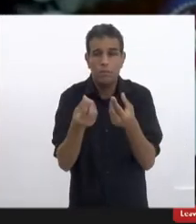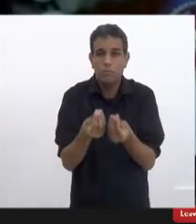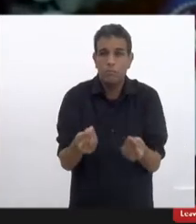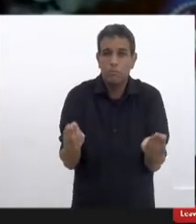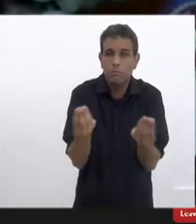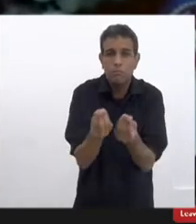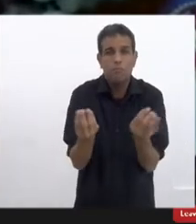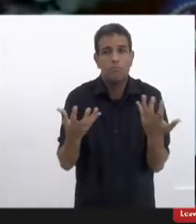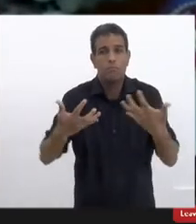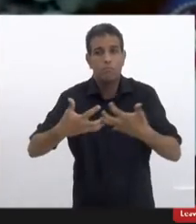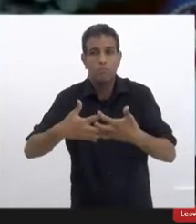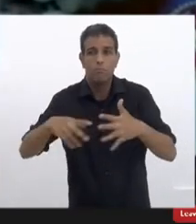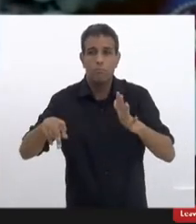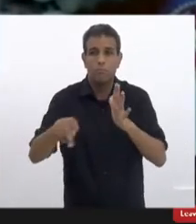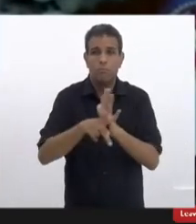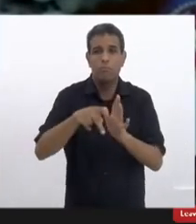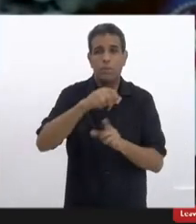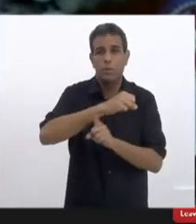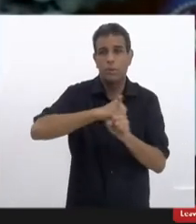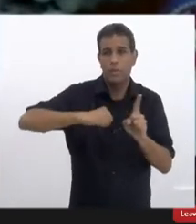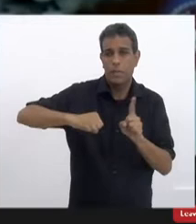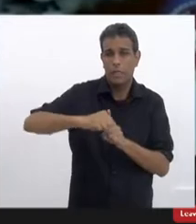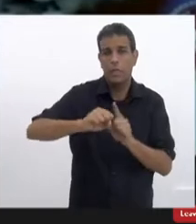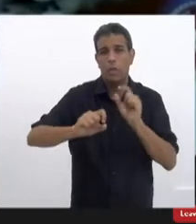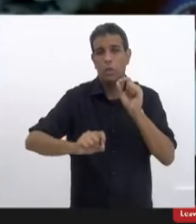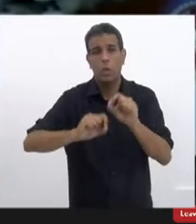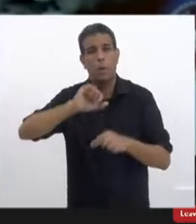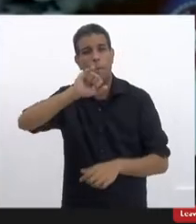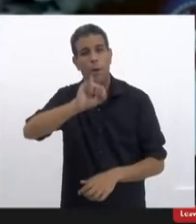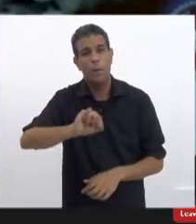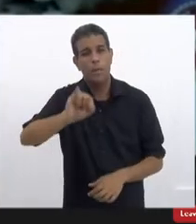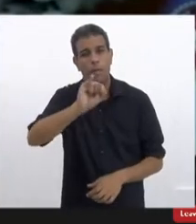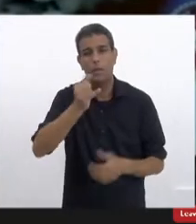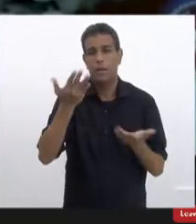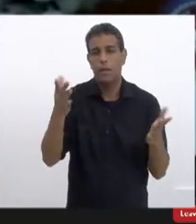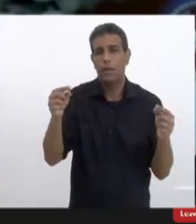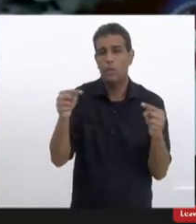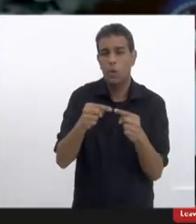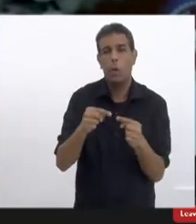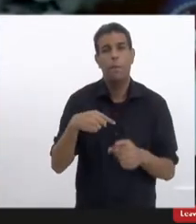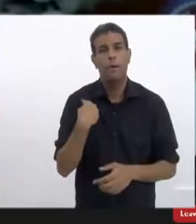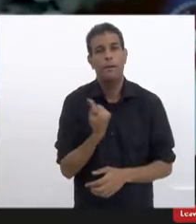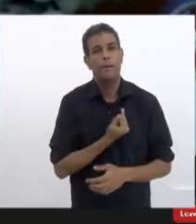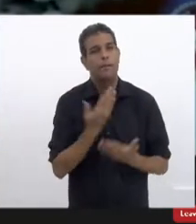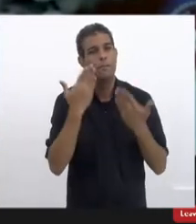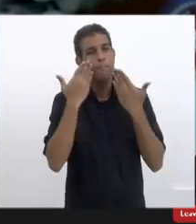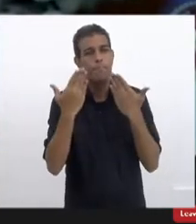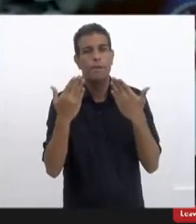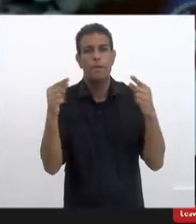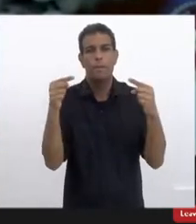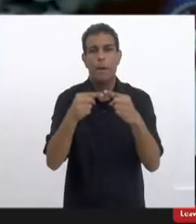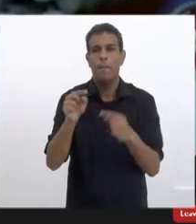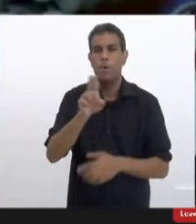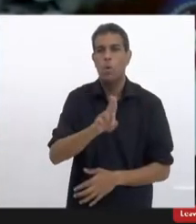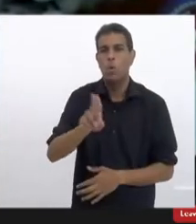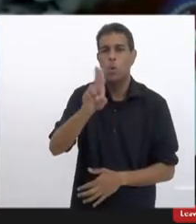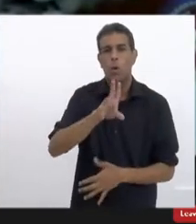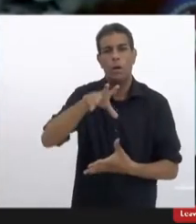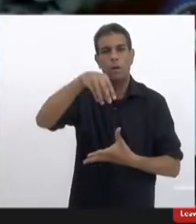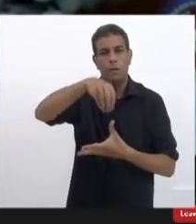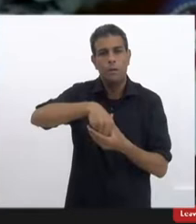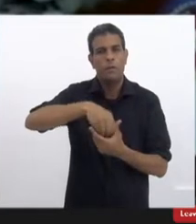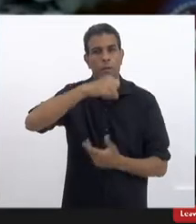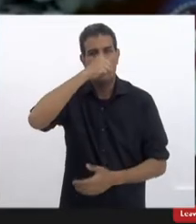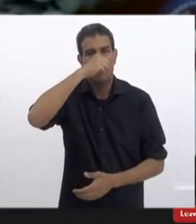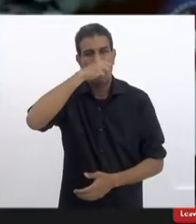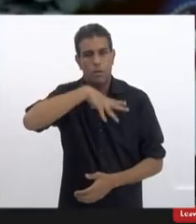sensível à nossa sociedade, tão importante, e que é o uso nocivo e abusivo das